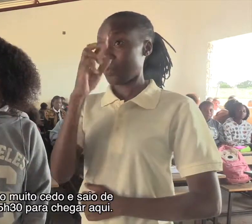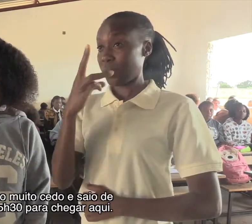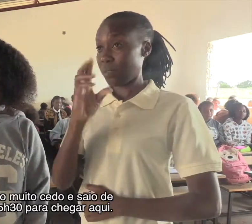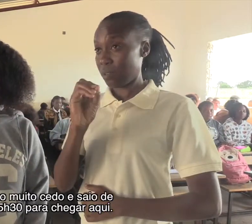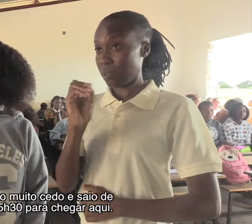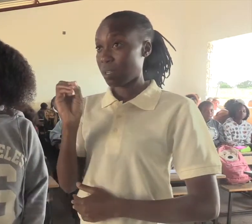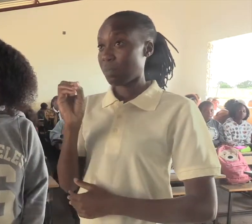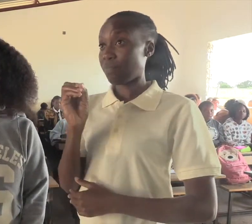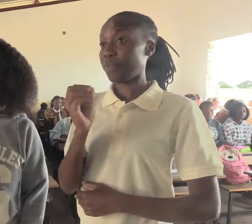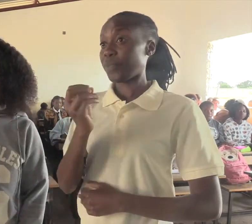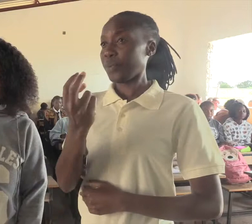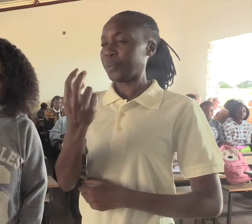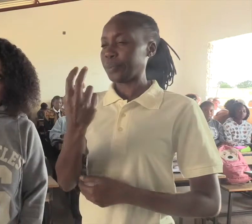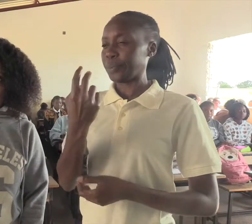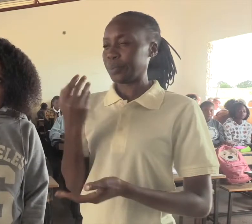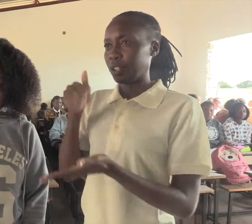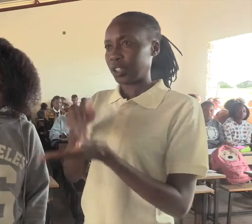para chegar aqui.